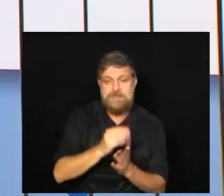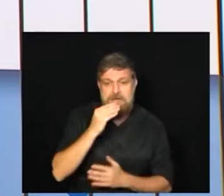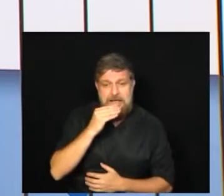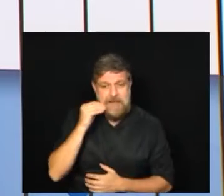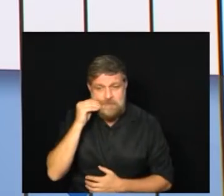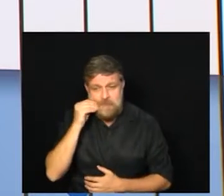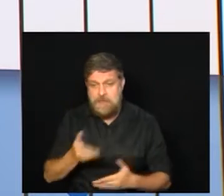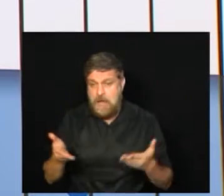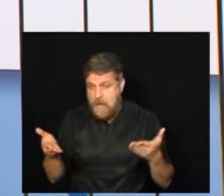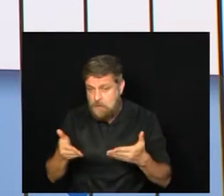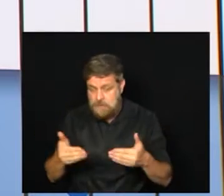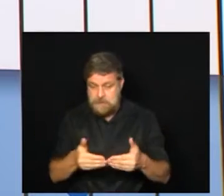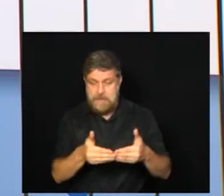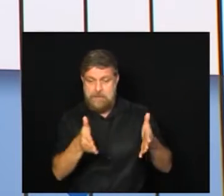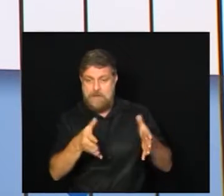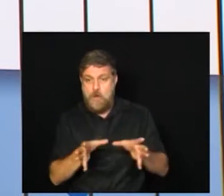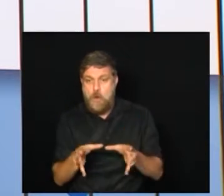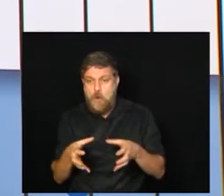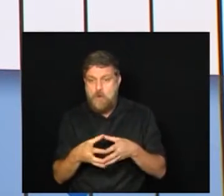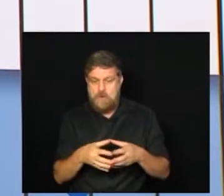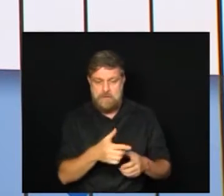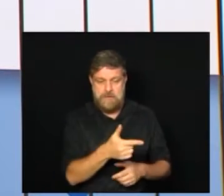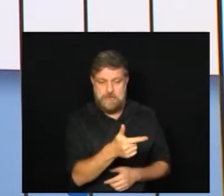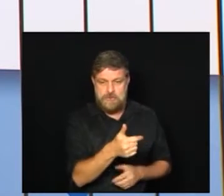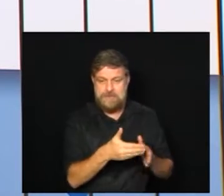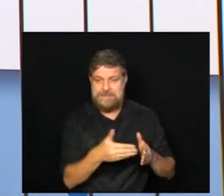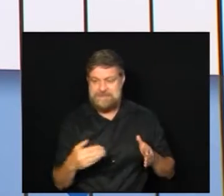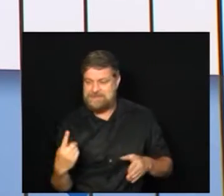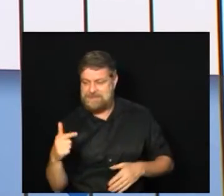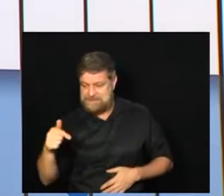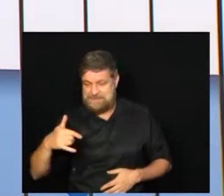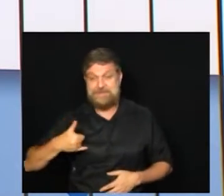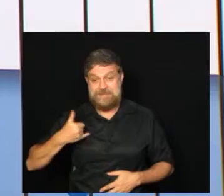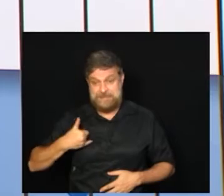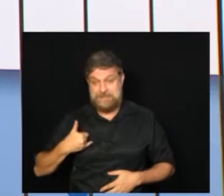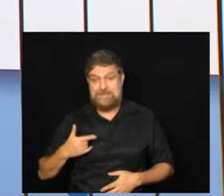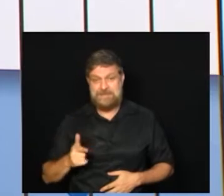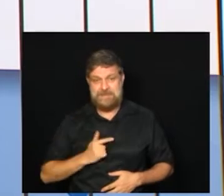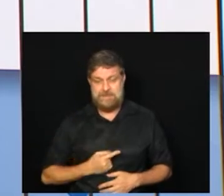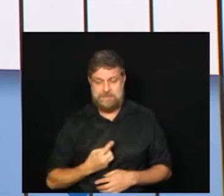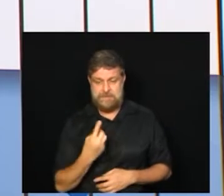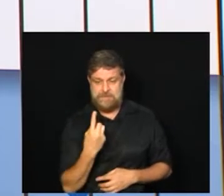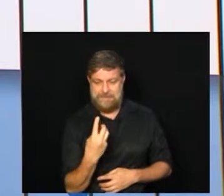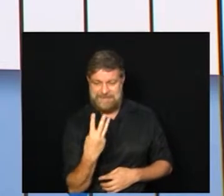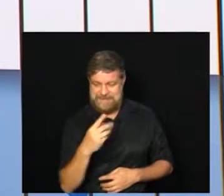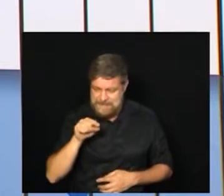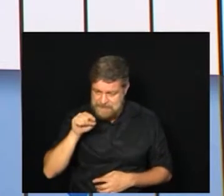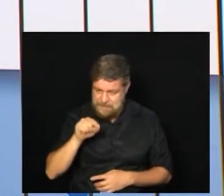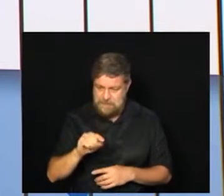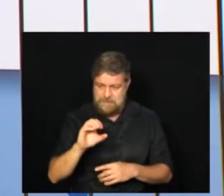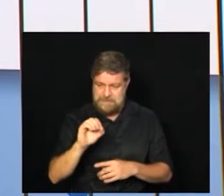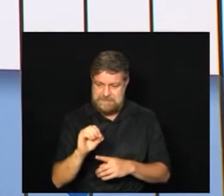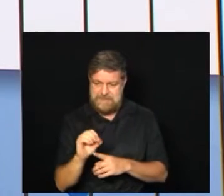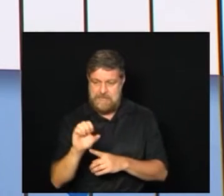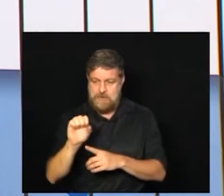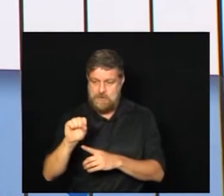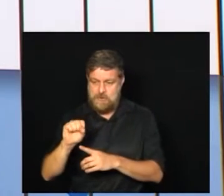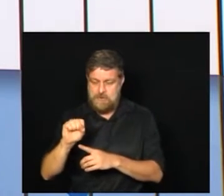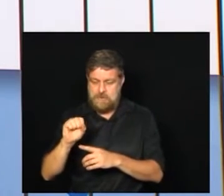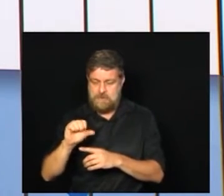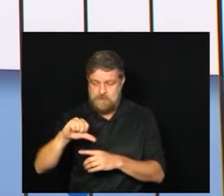Então agora a gente tem o grupo de 12 a 17 anos, são 13.098 vagas